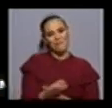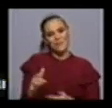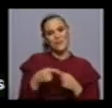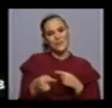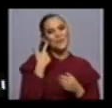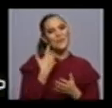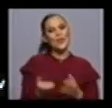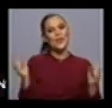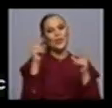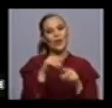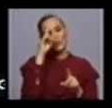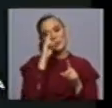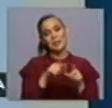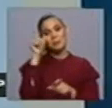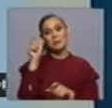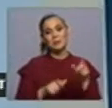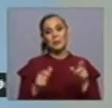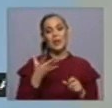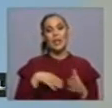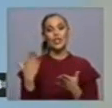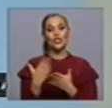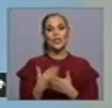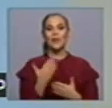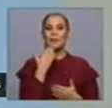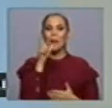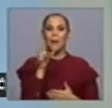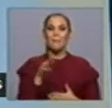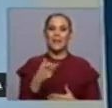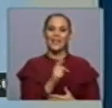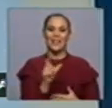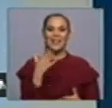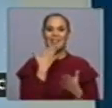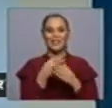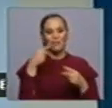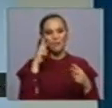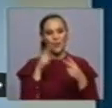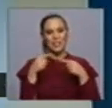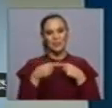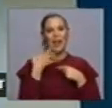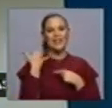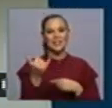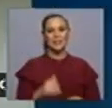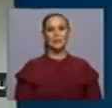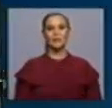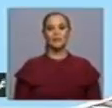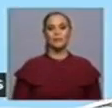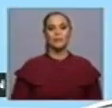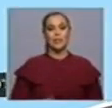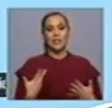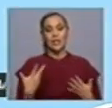dos novos alvos da humanidade. Miguel, obrigada e até à próxima semana. Esta hora